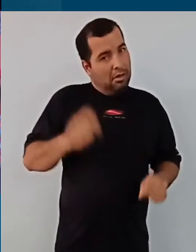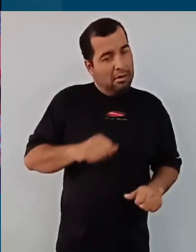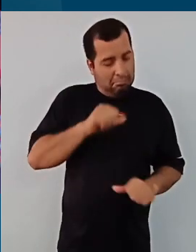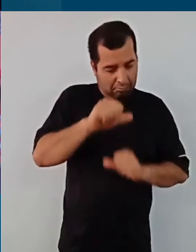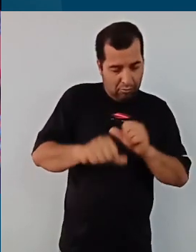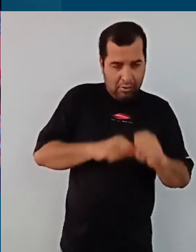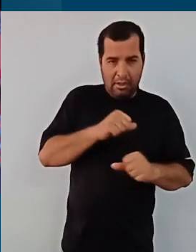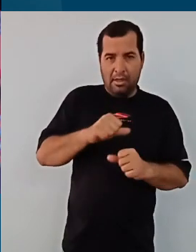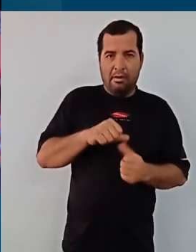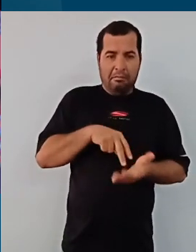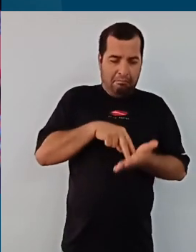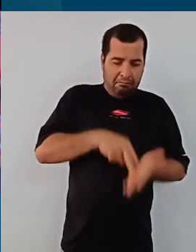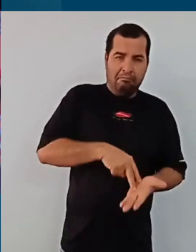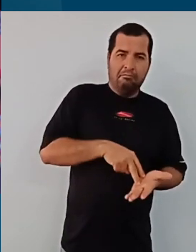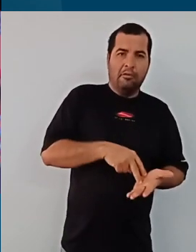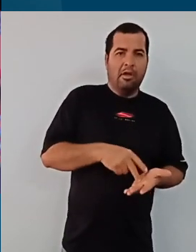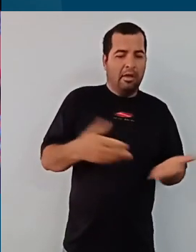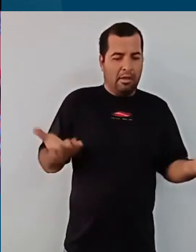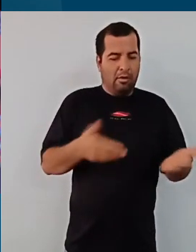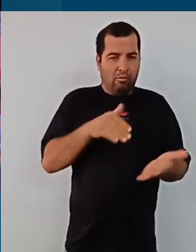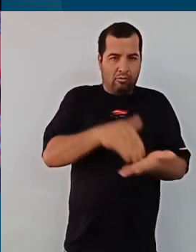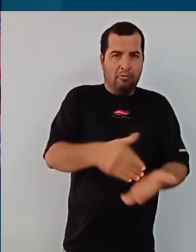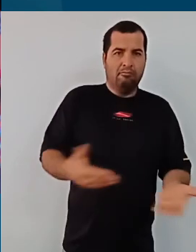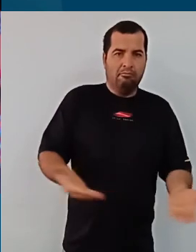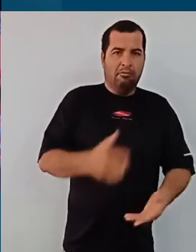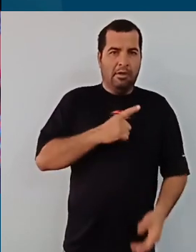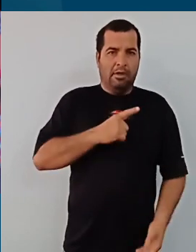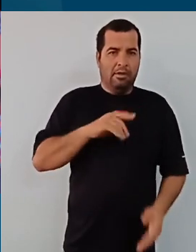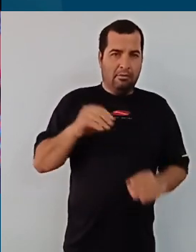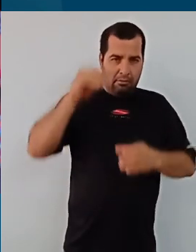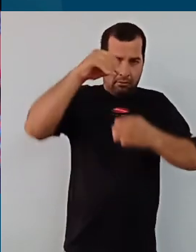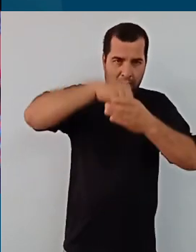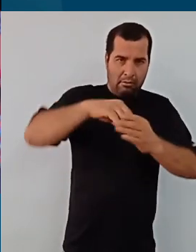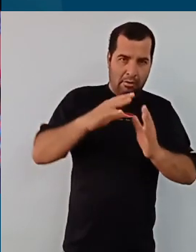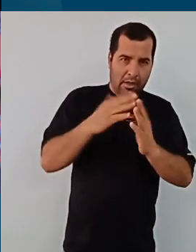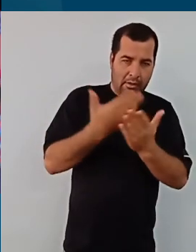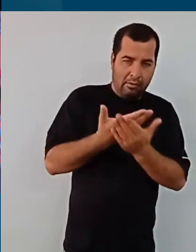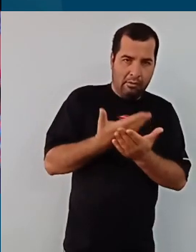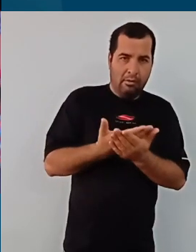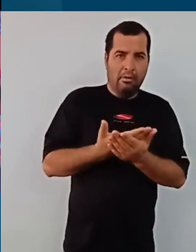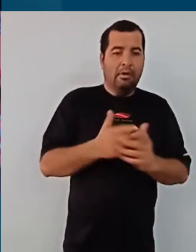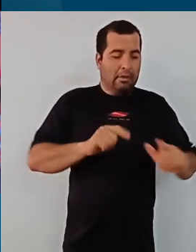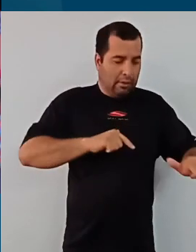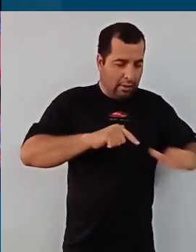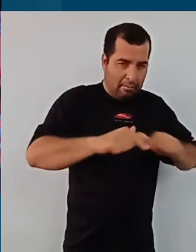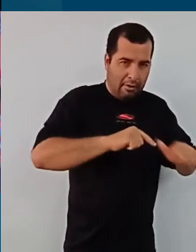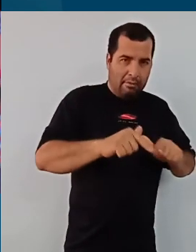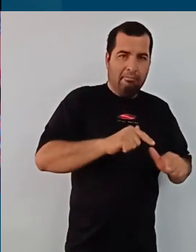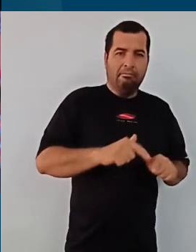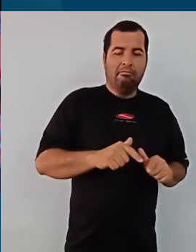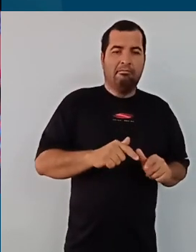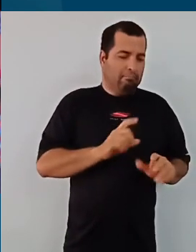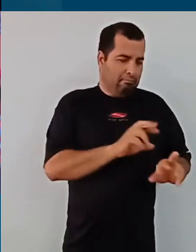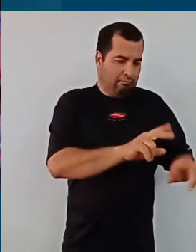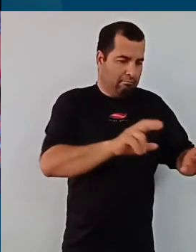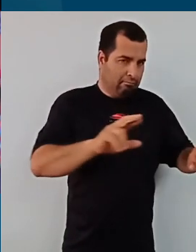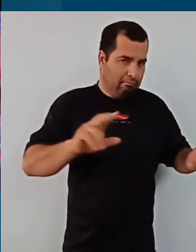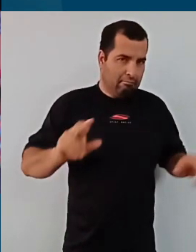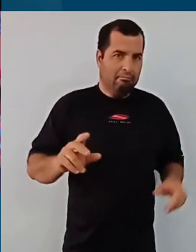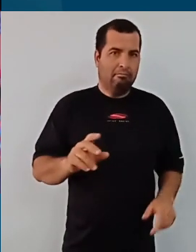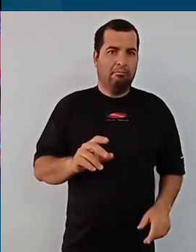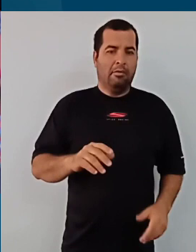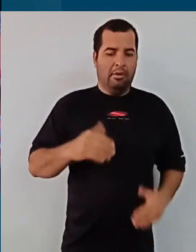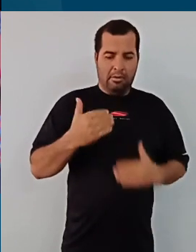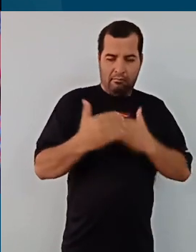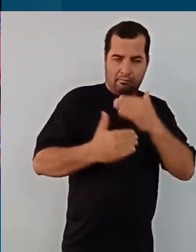se encontra estruturado nas instituições escolares. Trabalhar em um determinado tempo-ciclo da formação humana passa a ser um